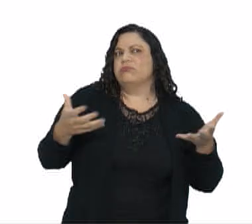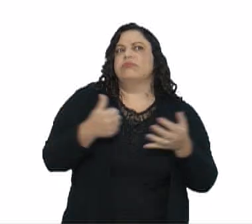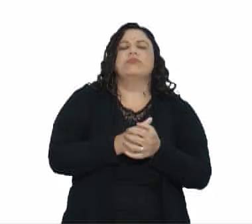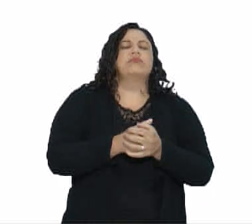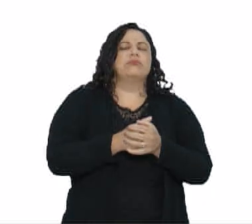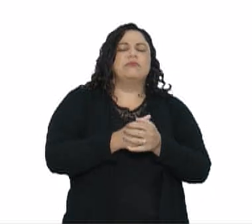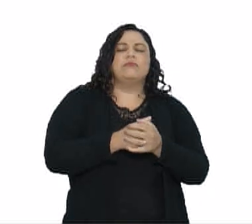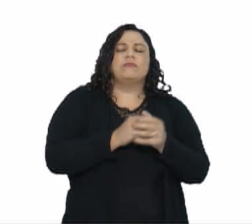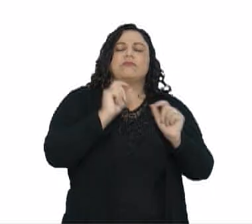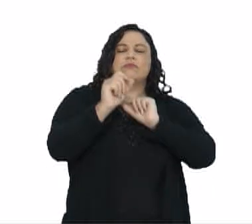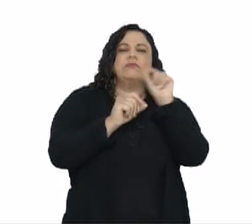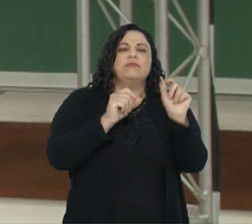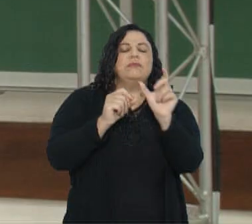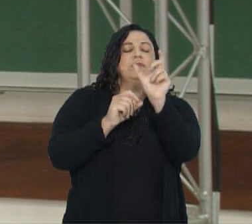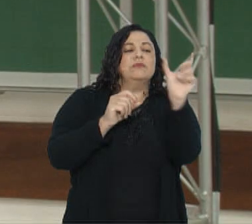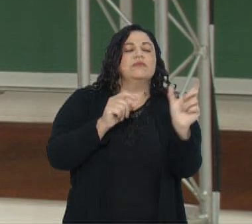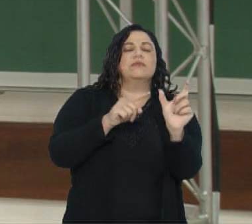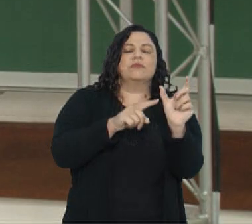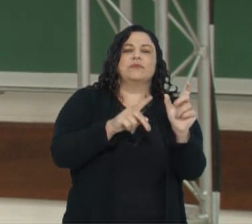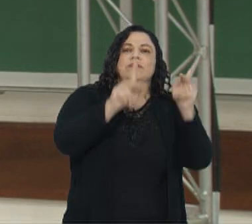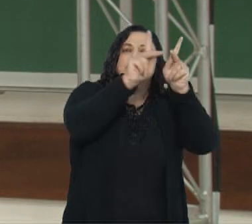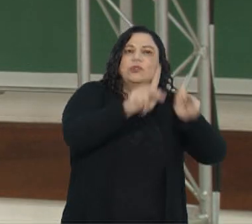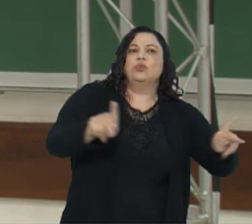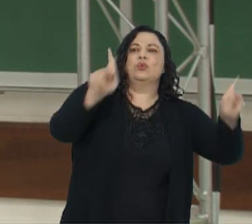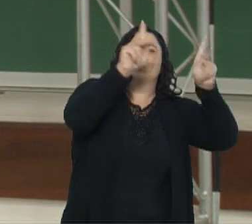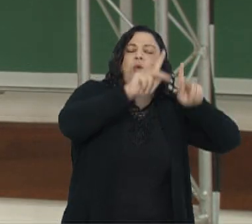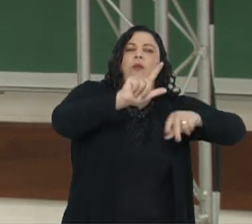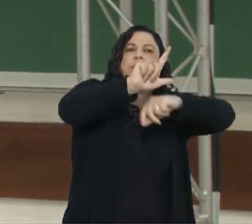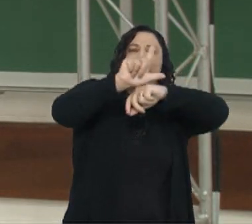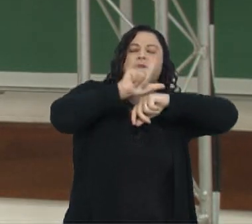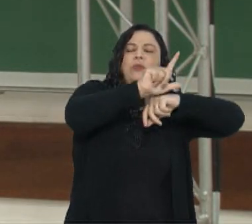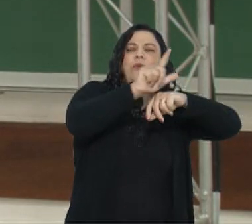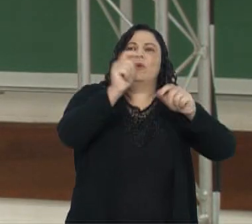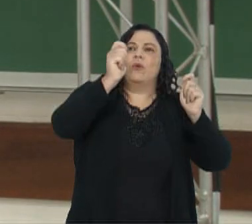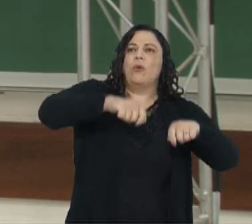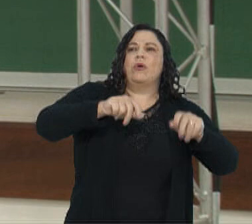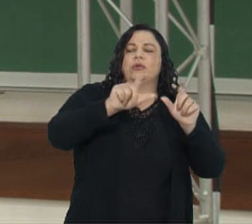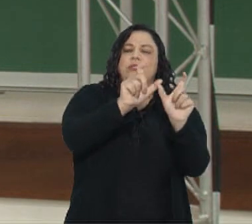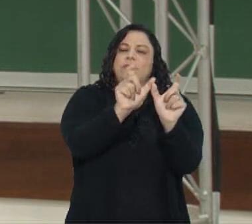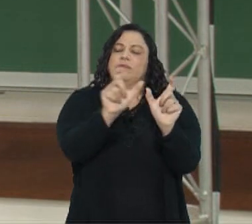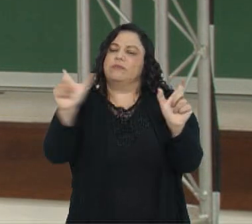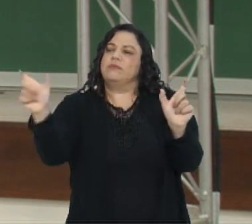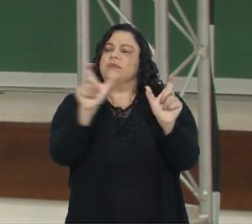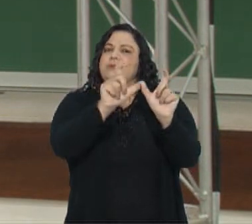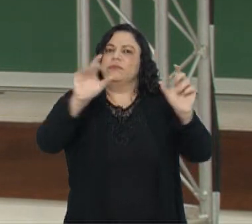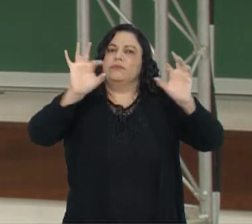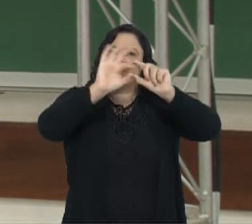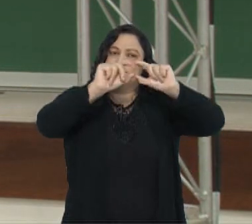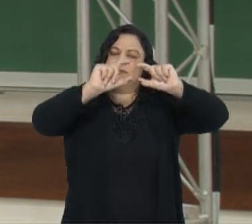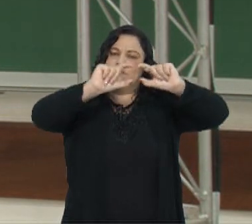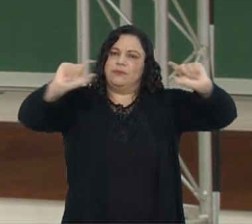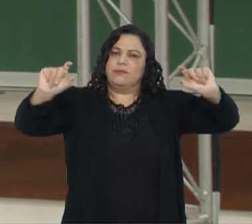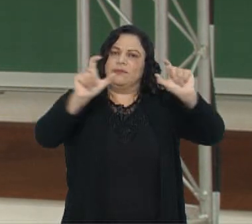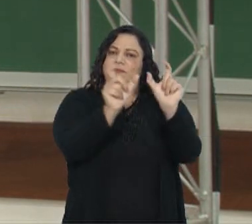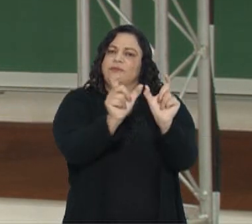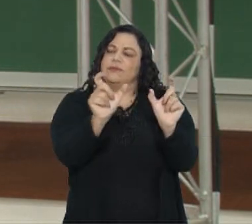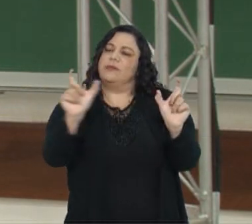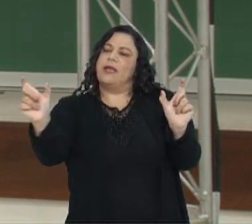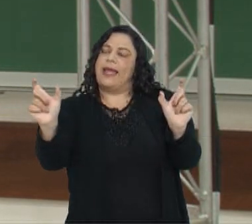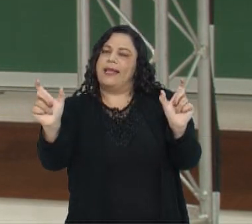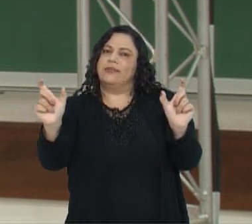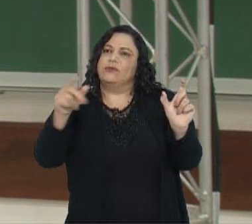shoppings e centros comerciais é o predicado. Então, a nossa oração, ela pode ser dividida em duas